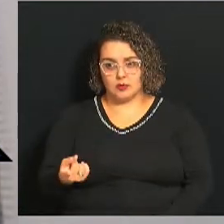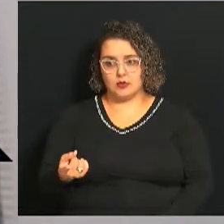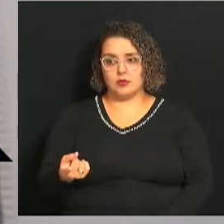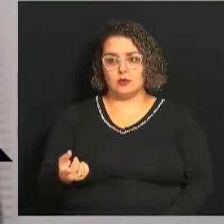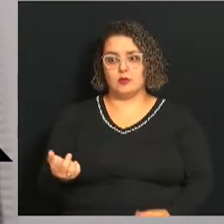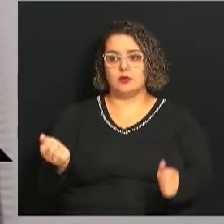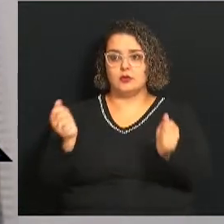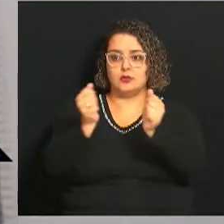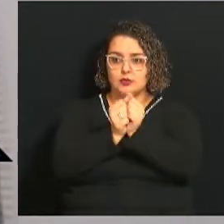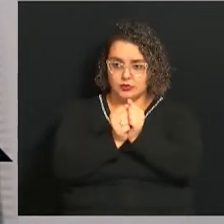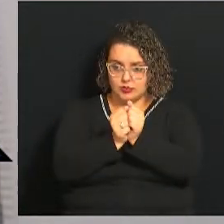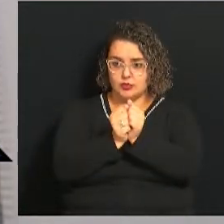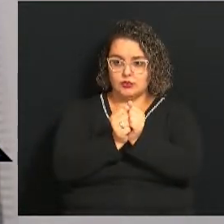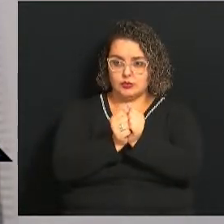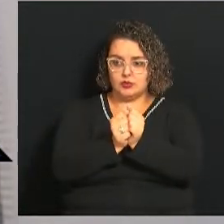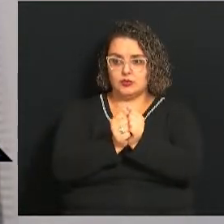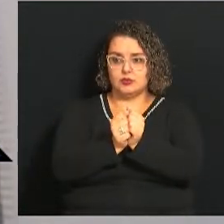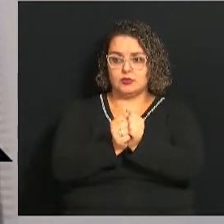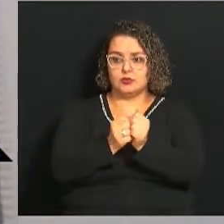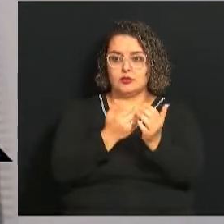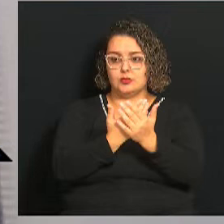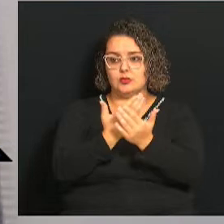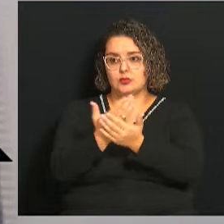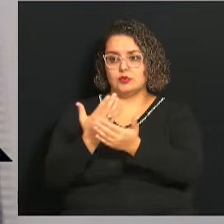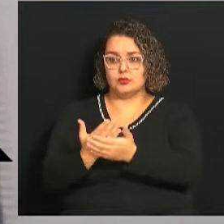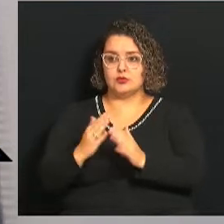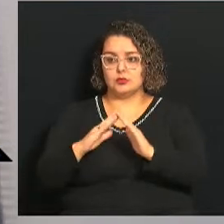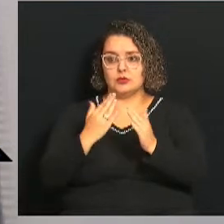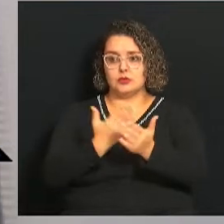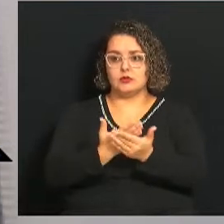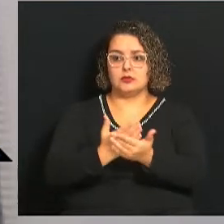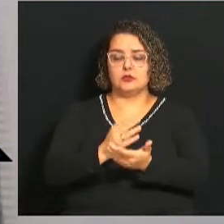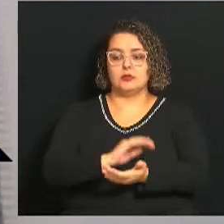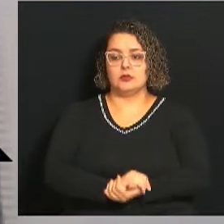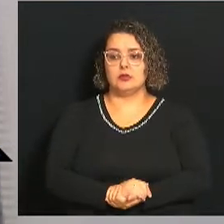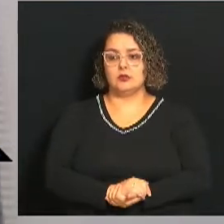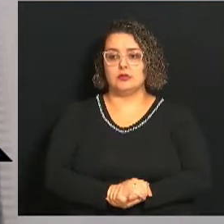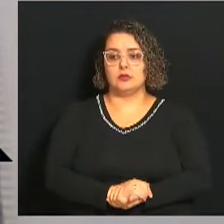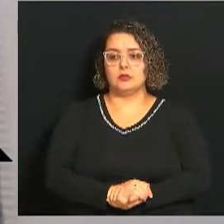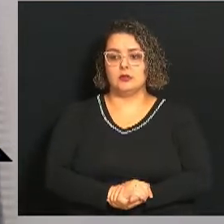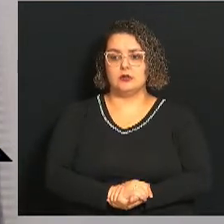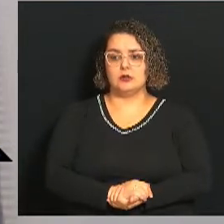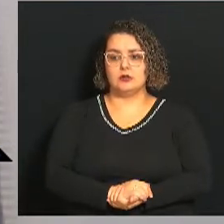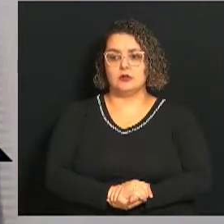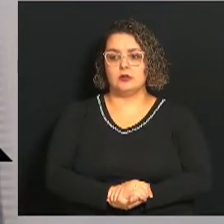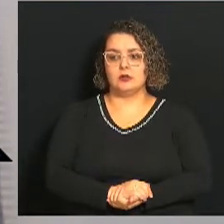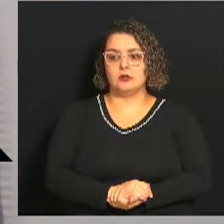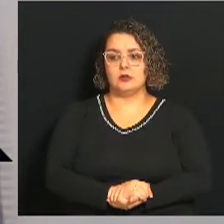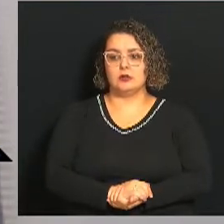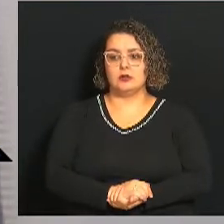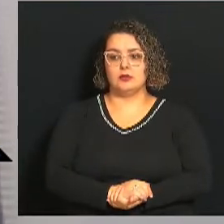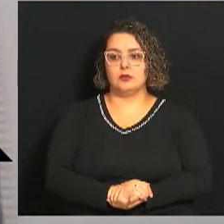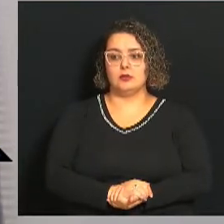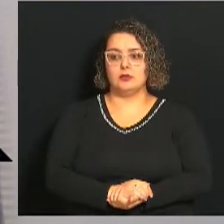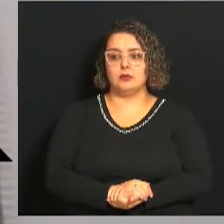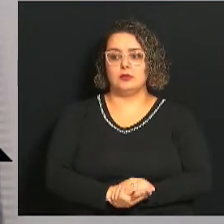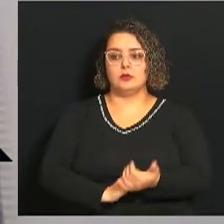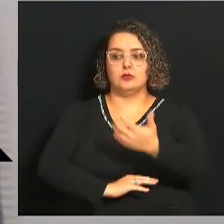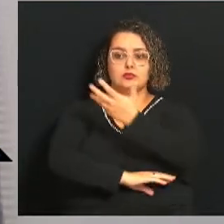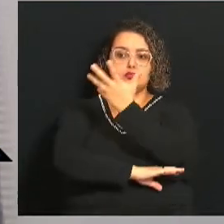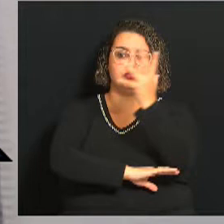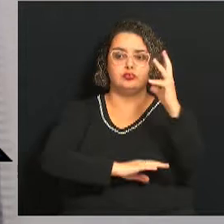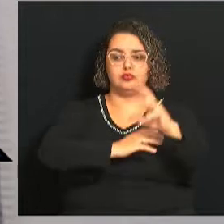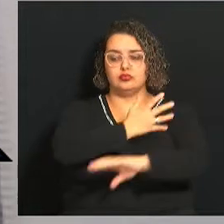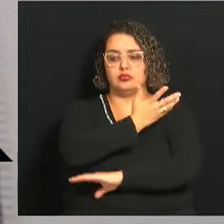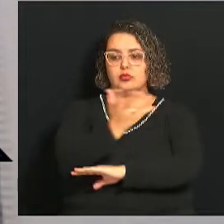trabalho com estudos nas escolas, né? A número 6 seria levantamento arbóreo. Eu tive recentemente